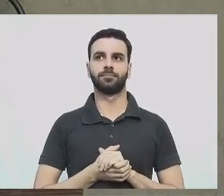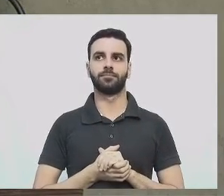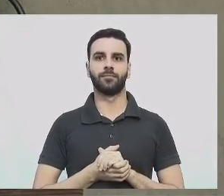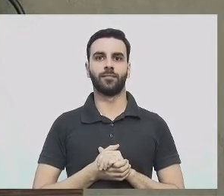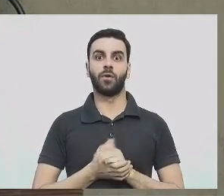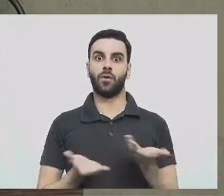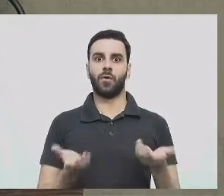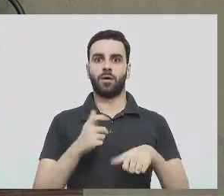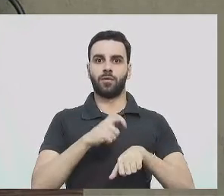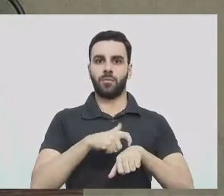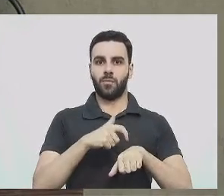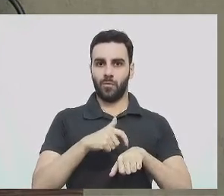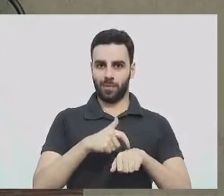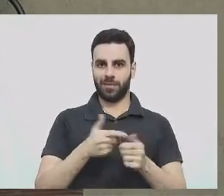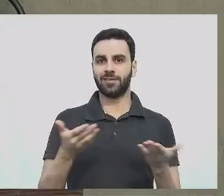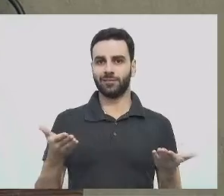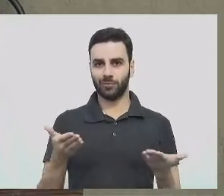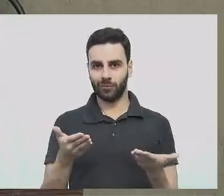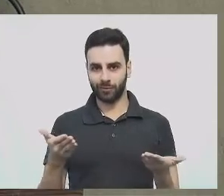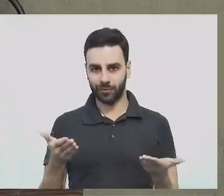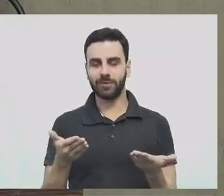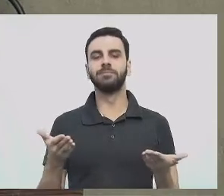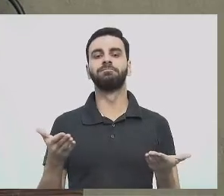Num momento como este,